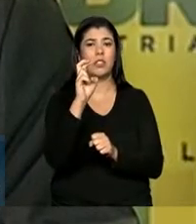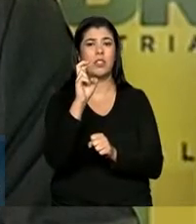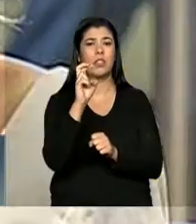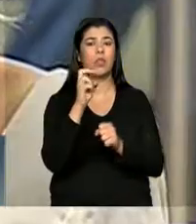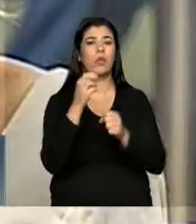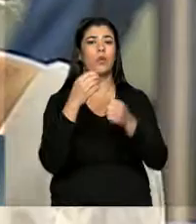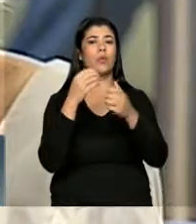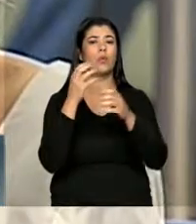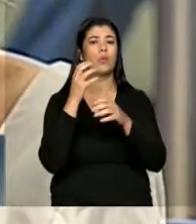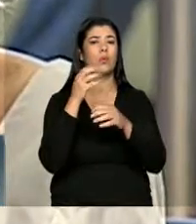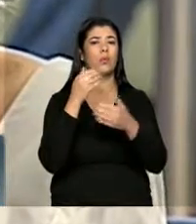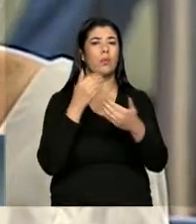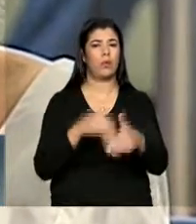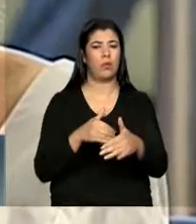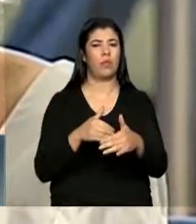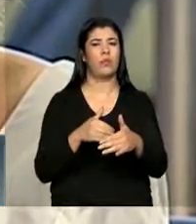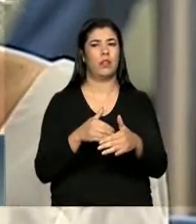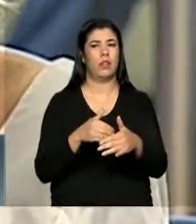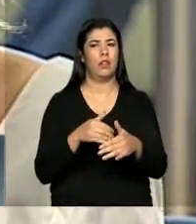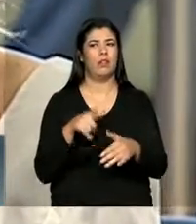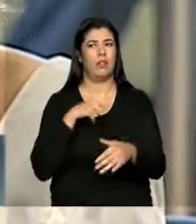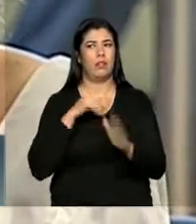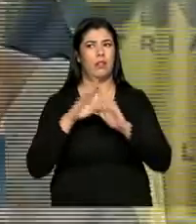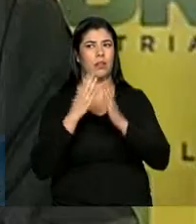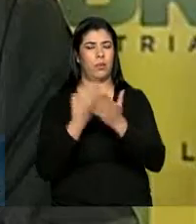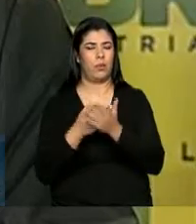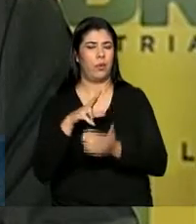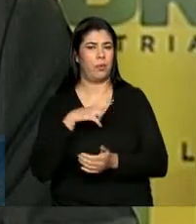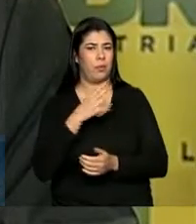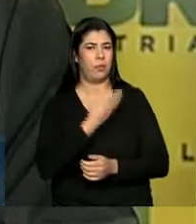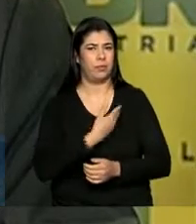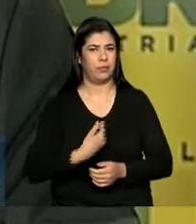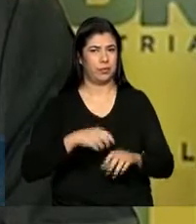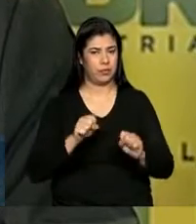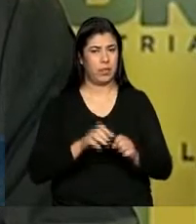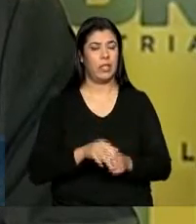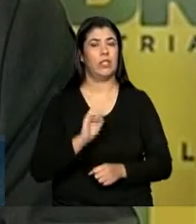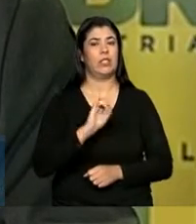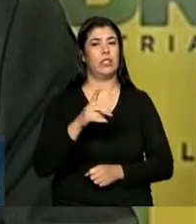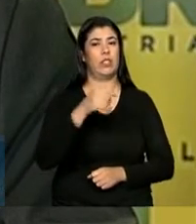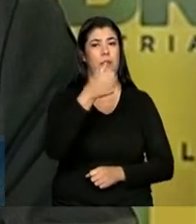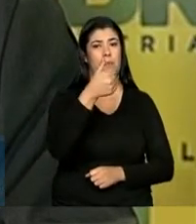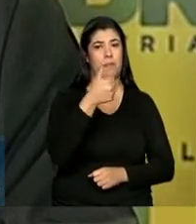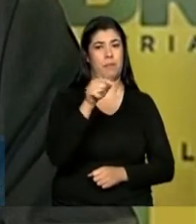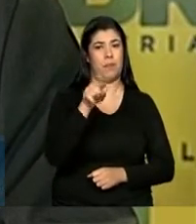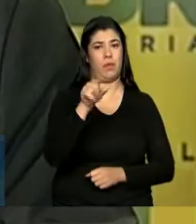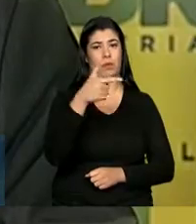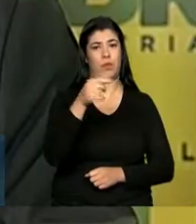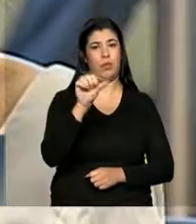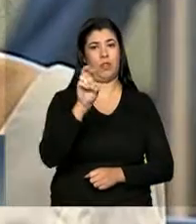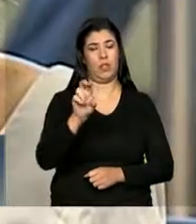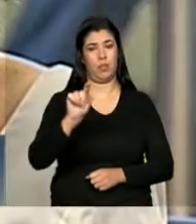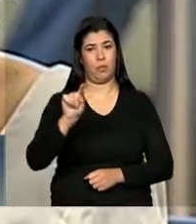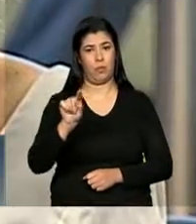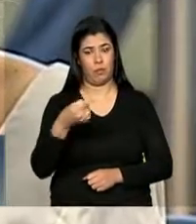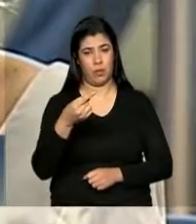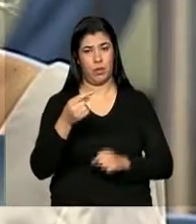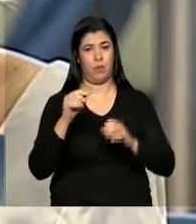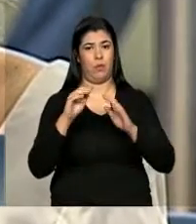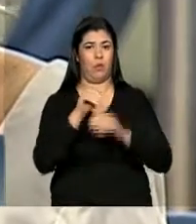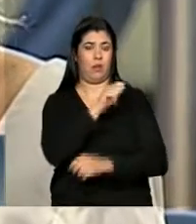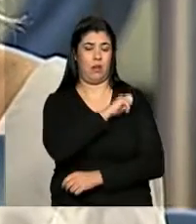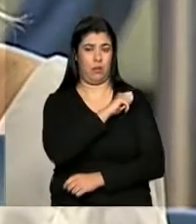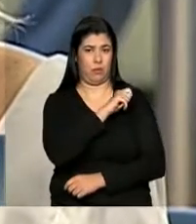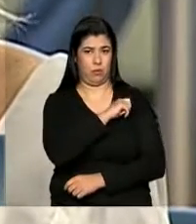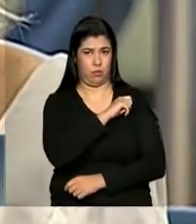Incluindo públicas e privadas. Todas claro, estão claro. Aqui, é a né? média daquele conjunto de alunos dos 1.295 mil. E essa